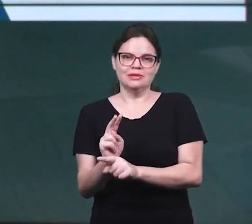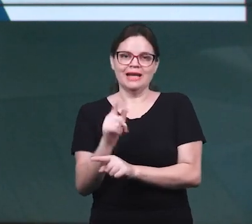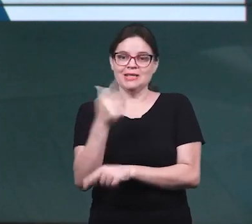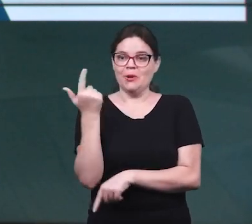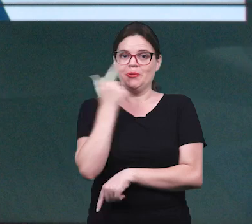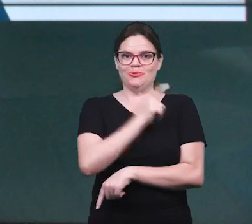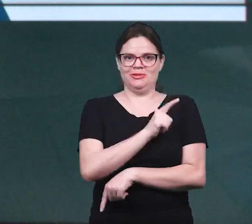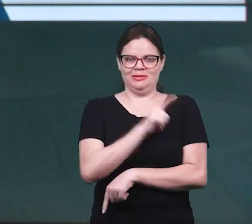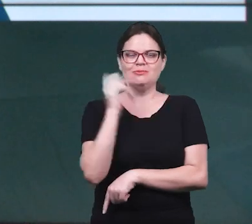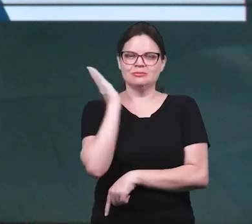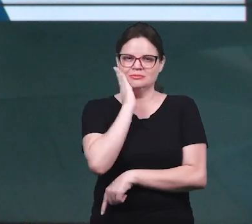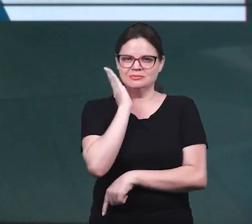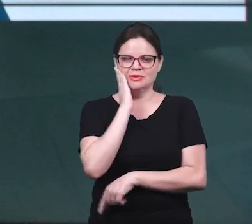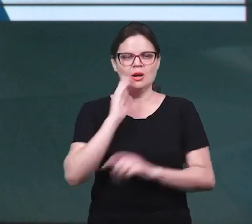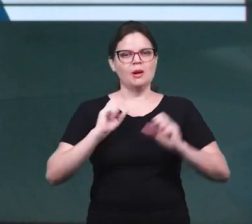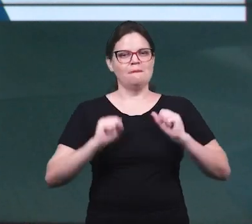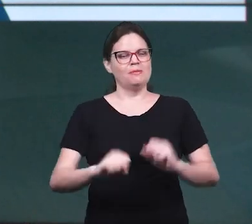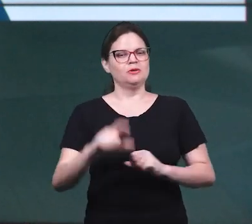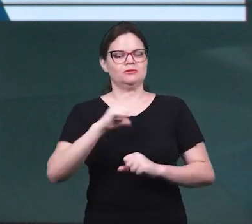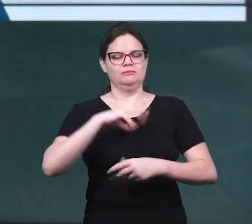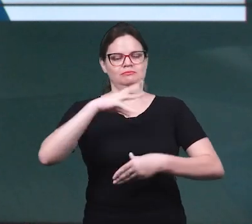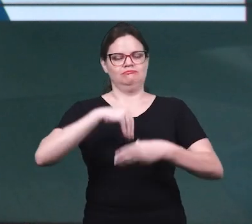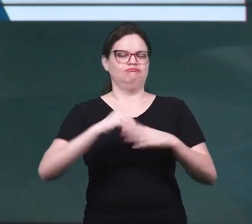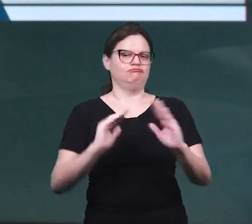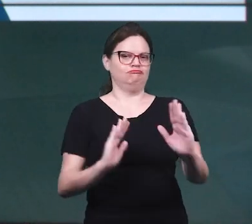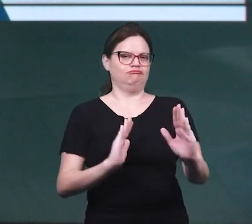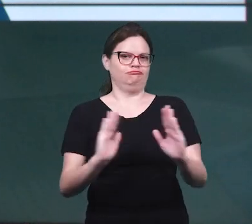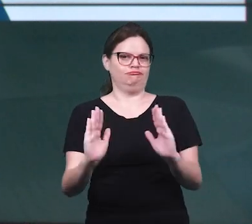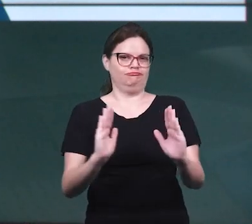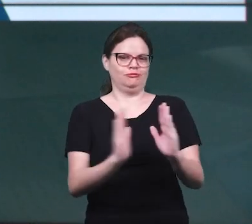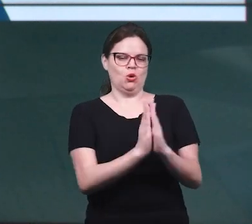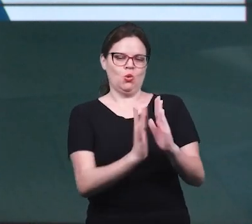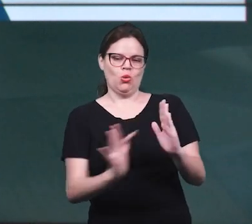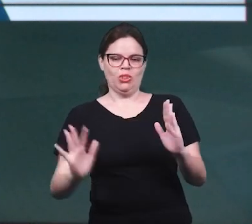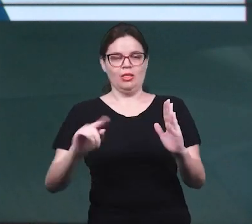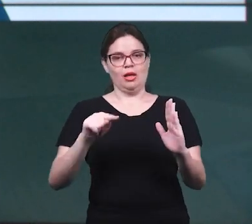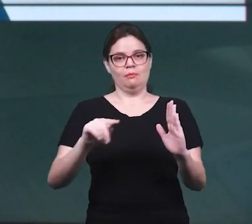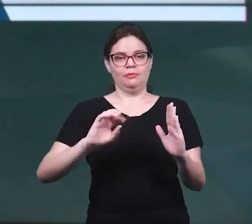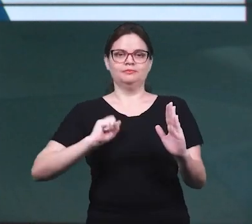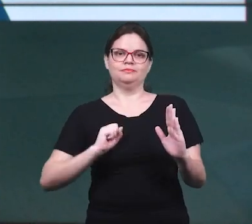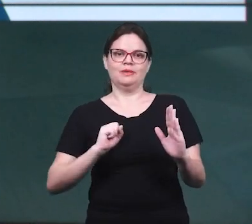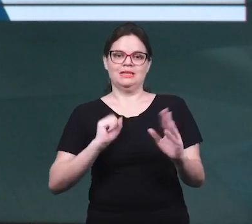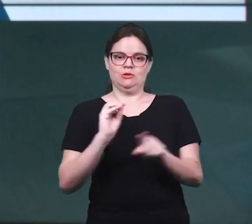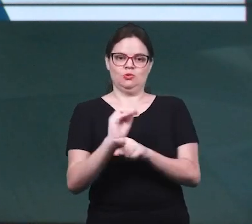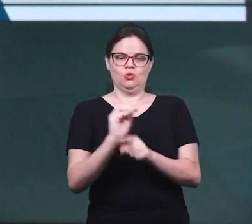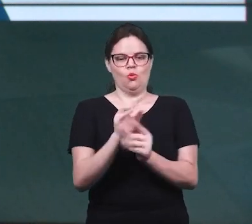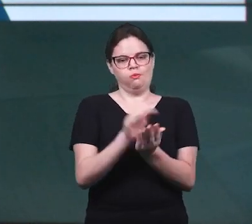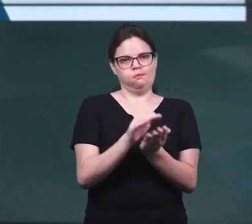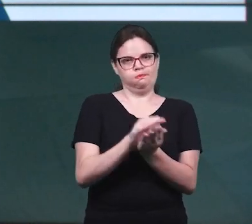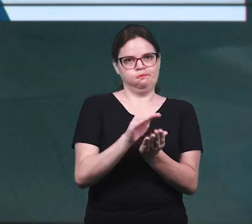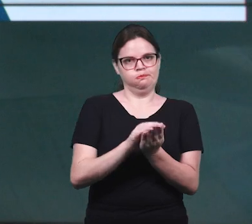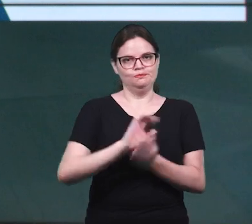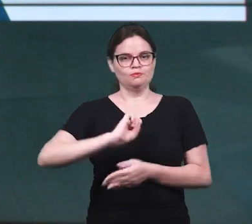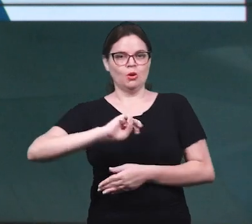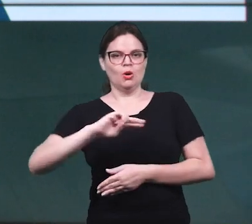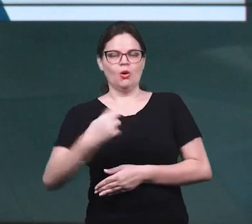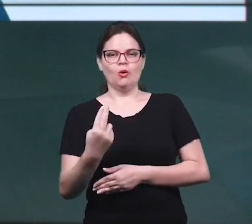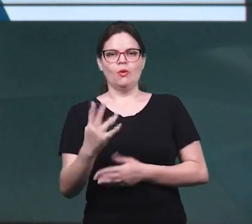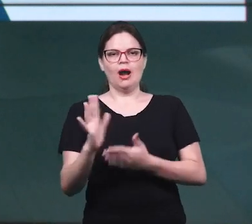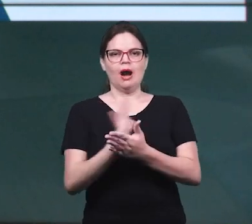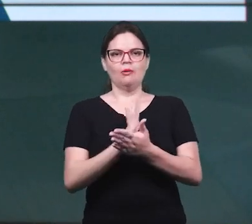tempo, seja numa atividade uma atividade laboral qualquer que você